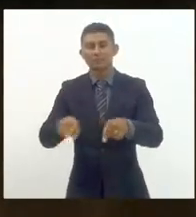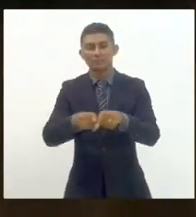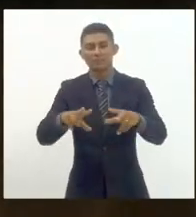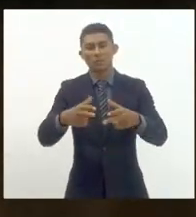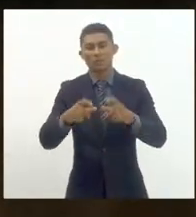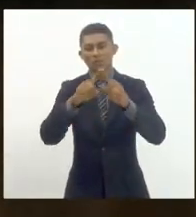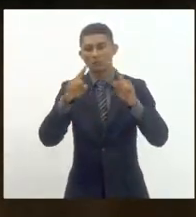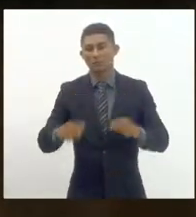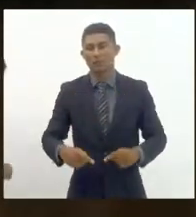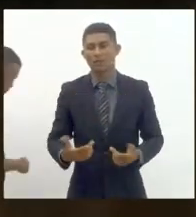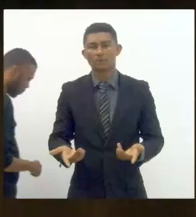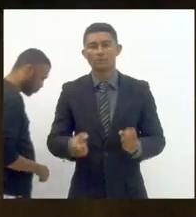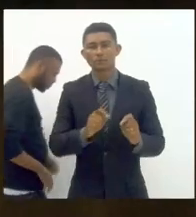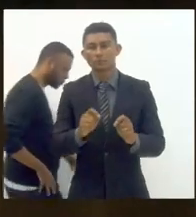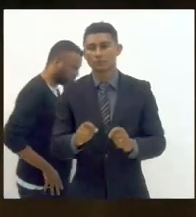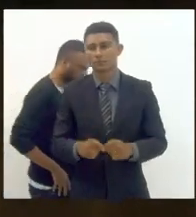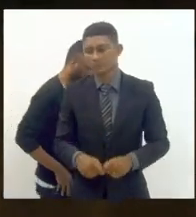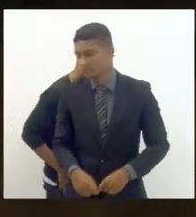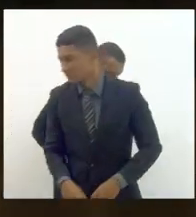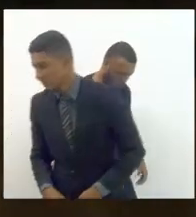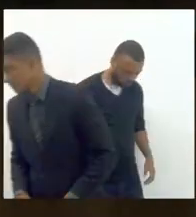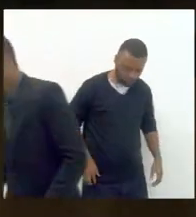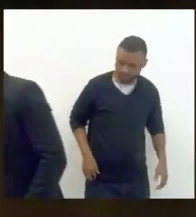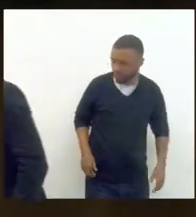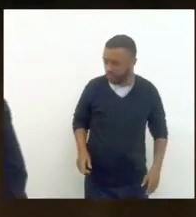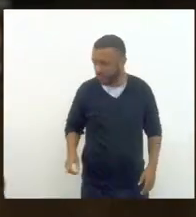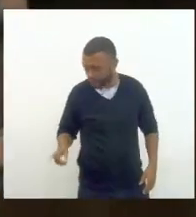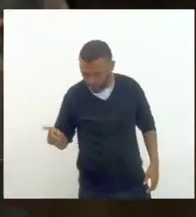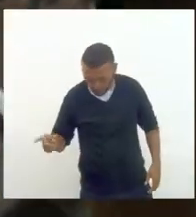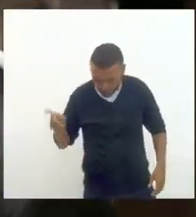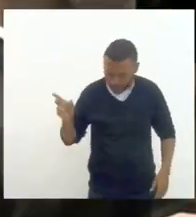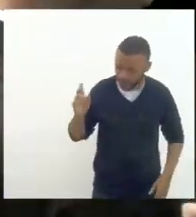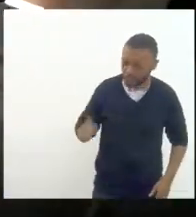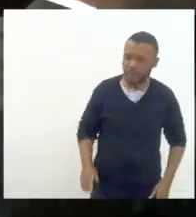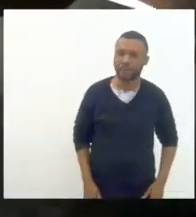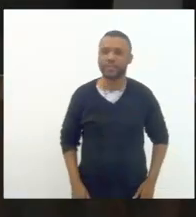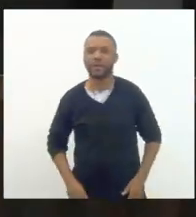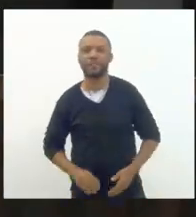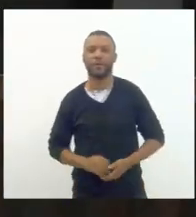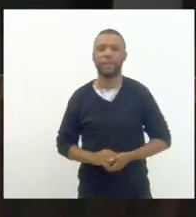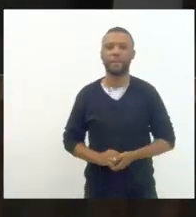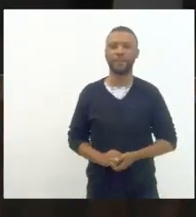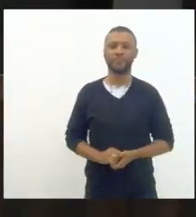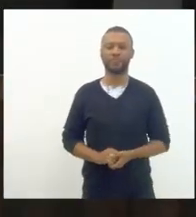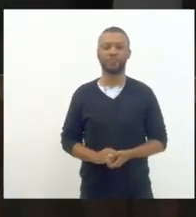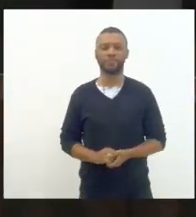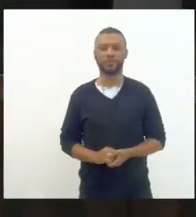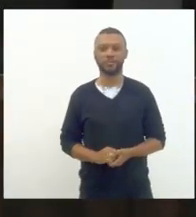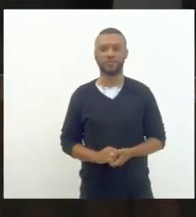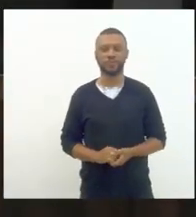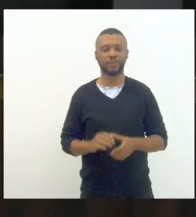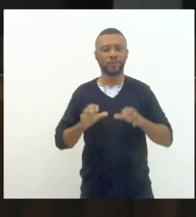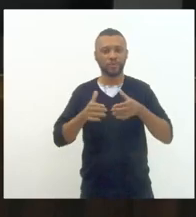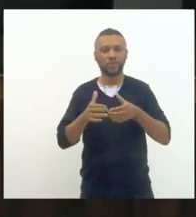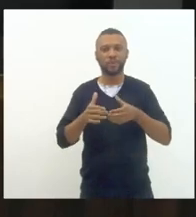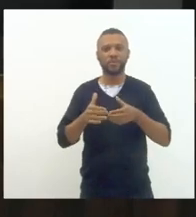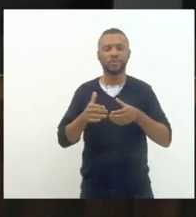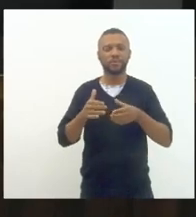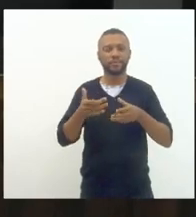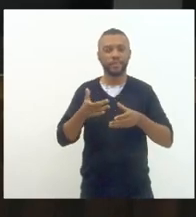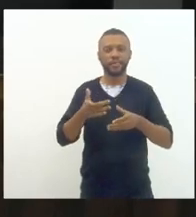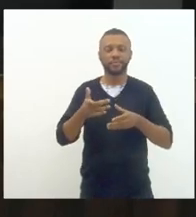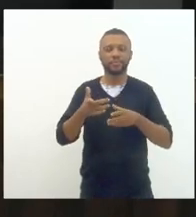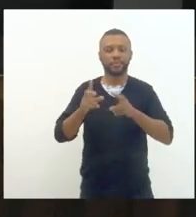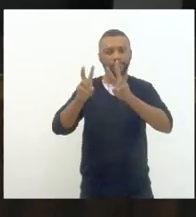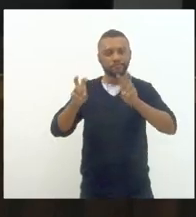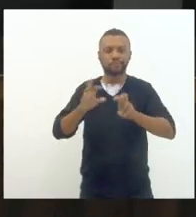Servidores, acompanhando, obviamente, o parecer da CCJ, senhor presidente. Pela Comissão de Segurança Pública e Assuntos de